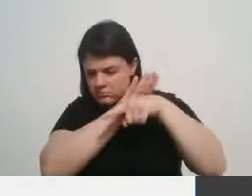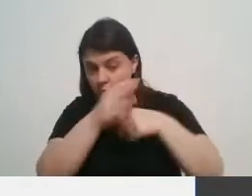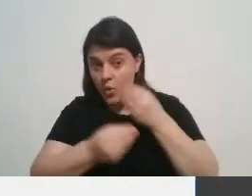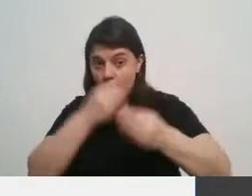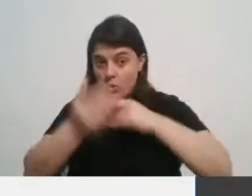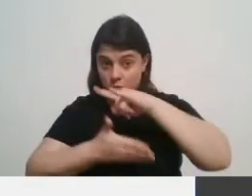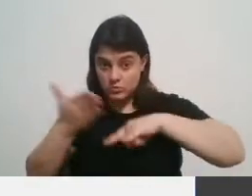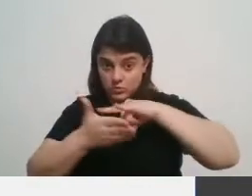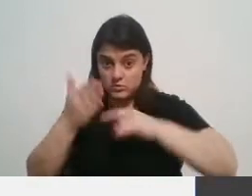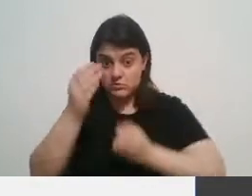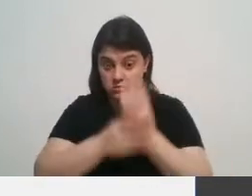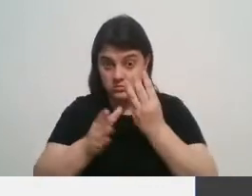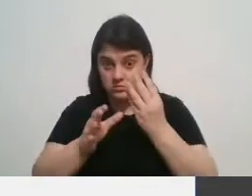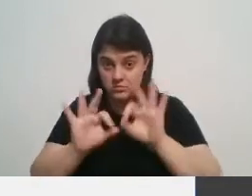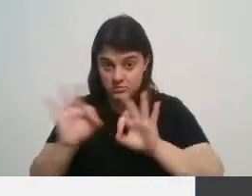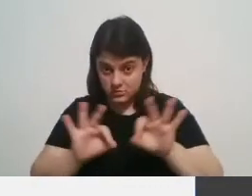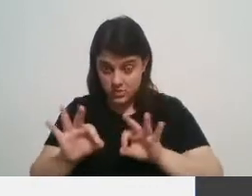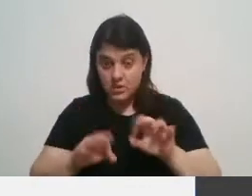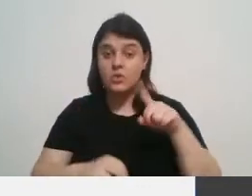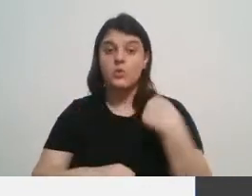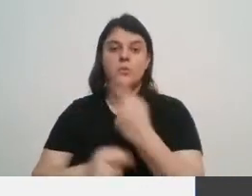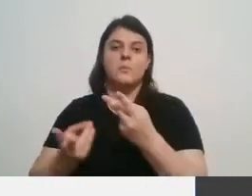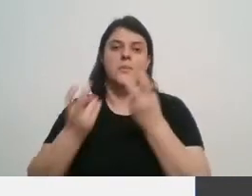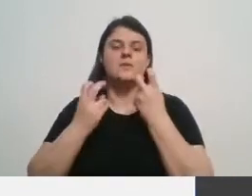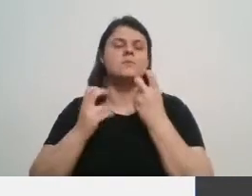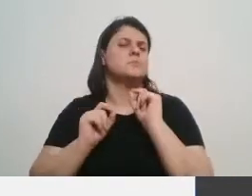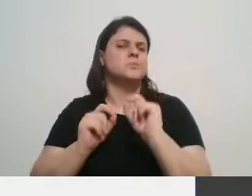era produzida, a gente percebe que, na verdade,